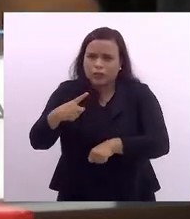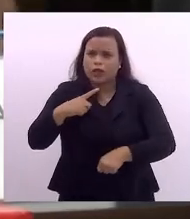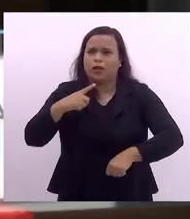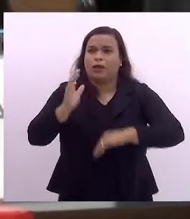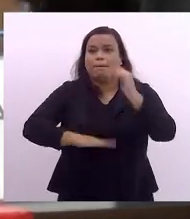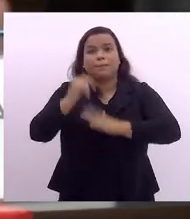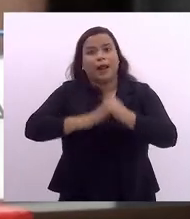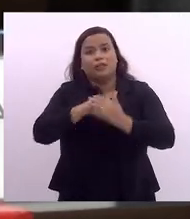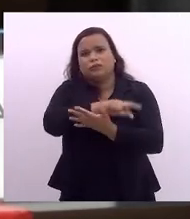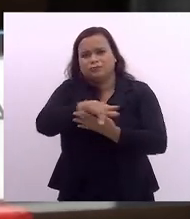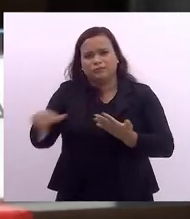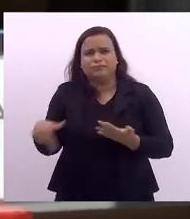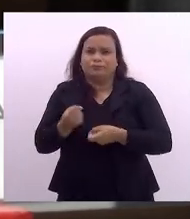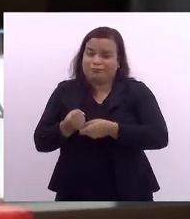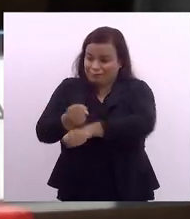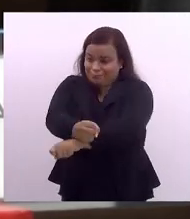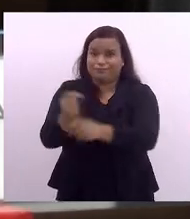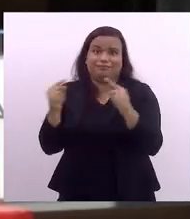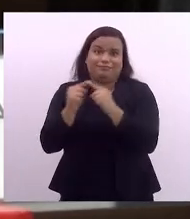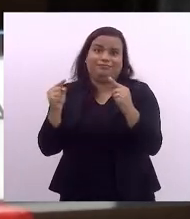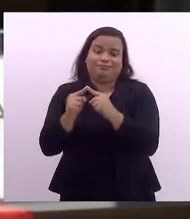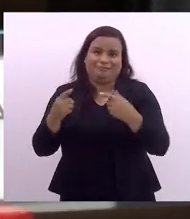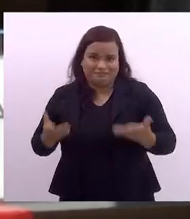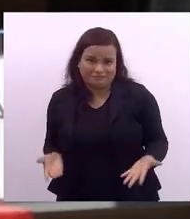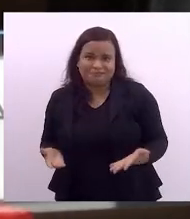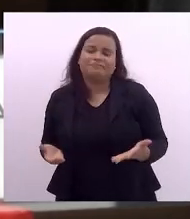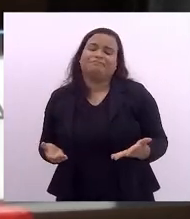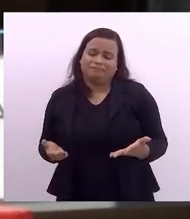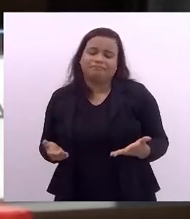práticas escravocrata, que não...